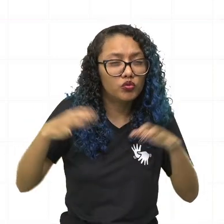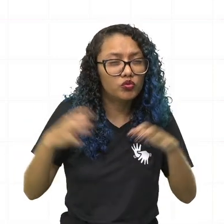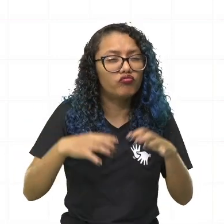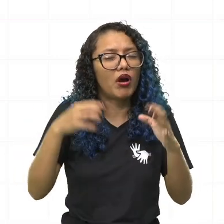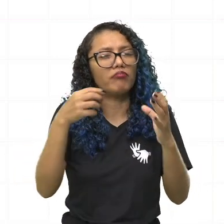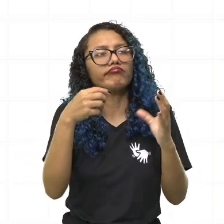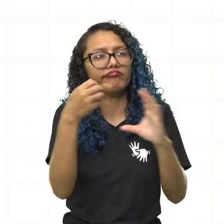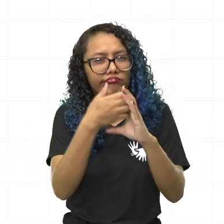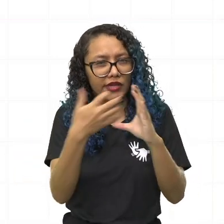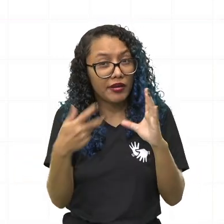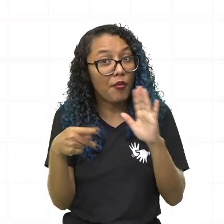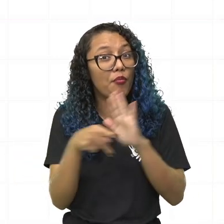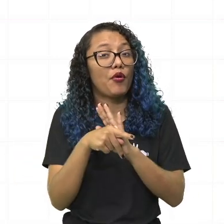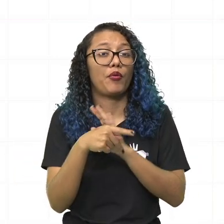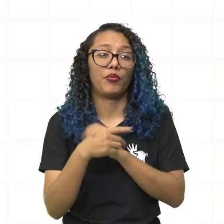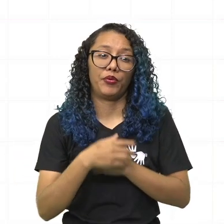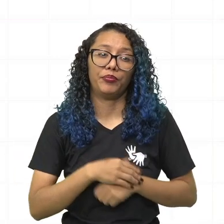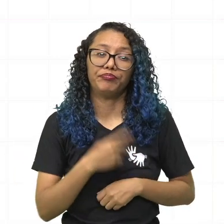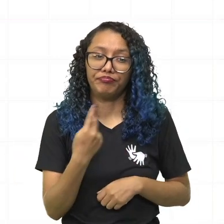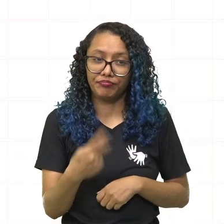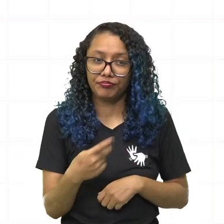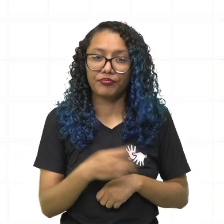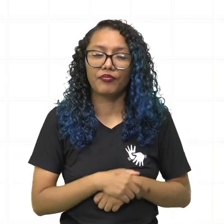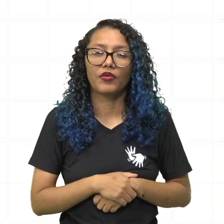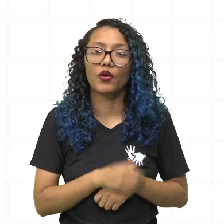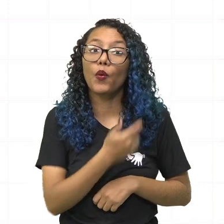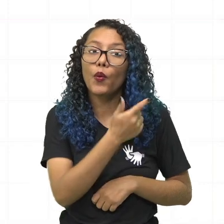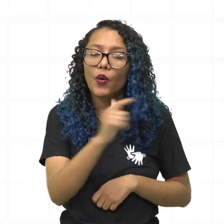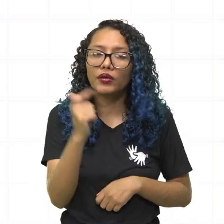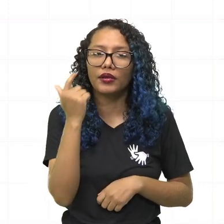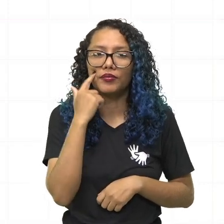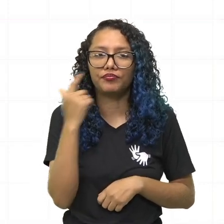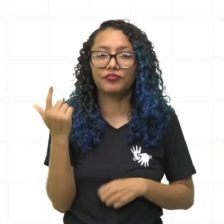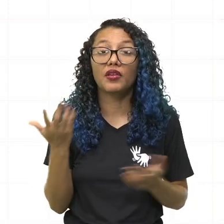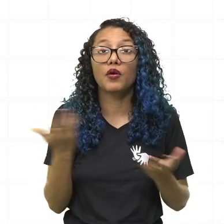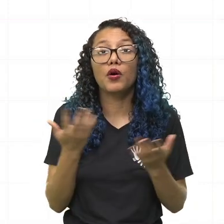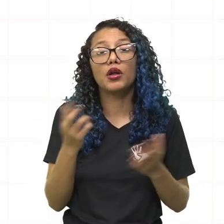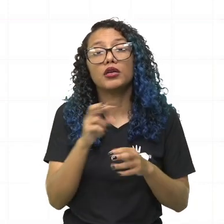tela a gente vai ver mais algumas informações com relação à vegetação